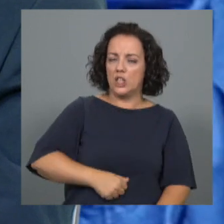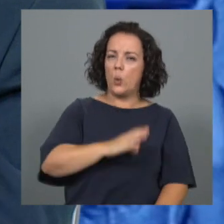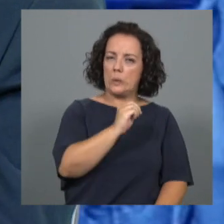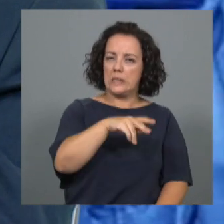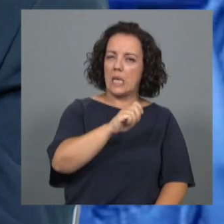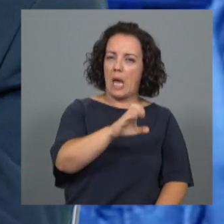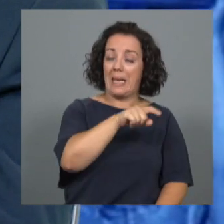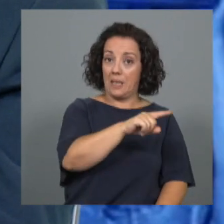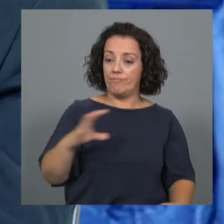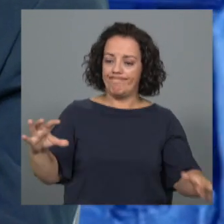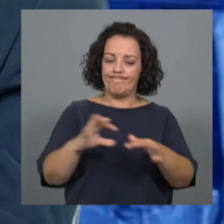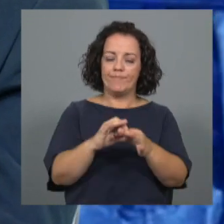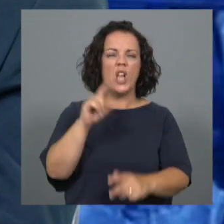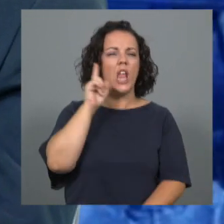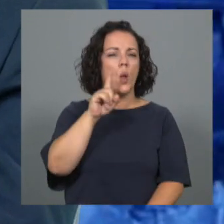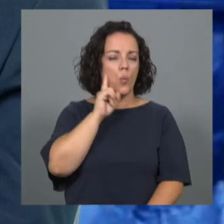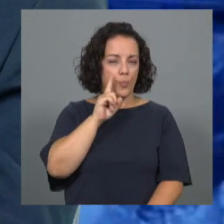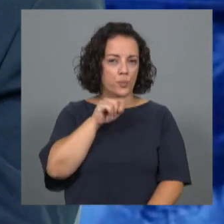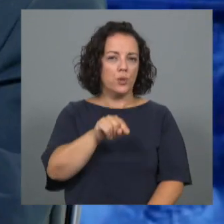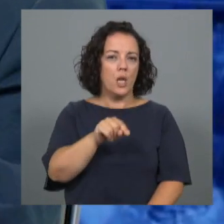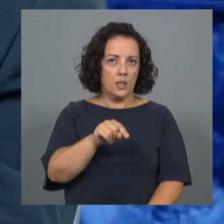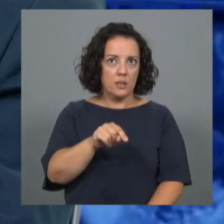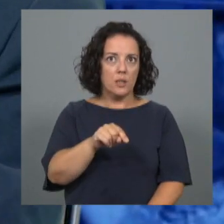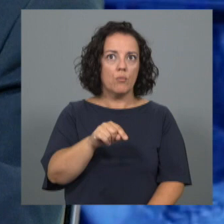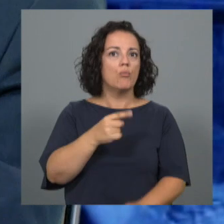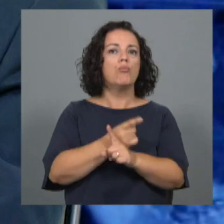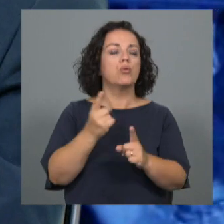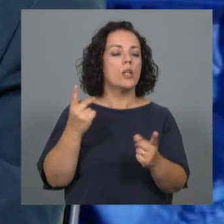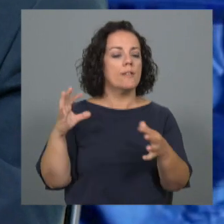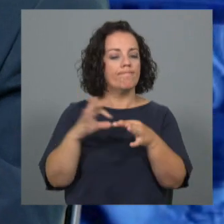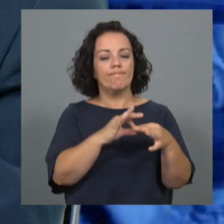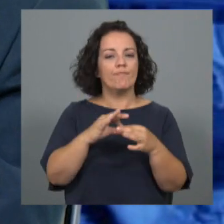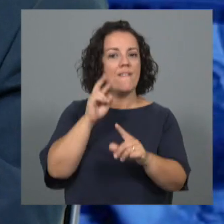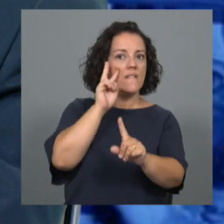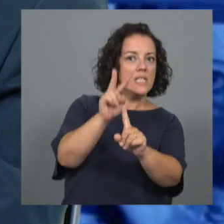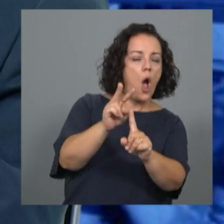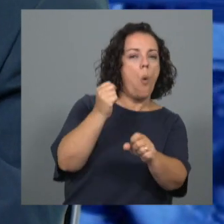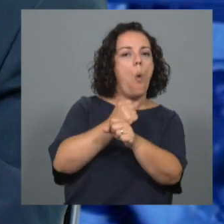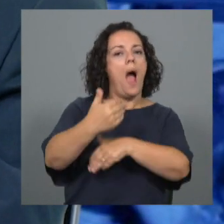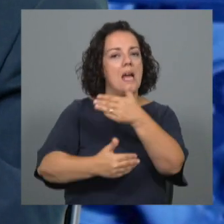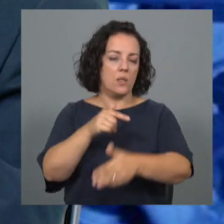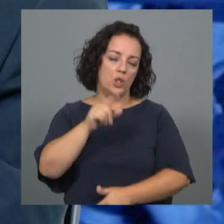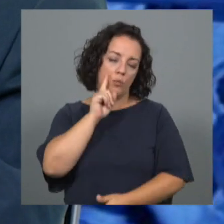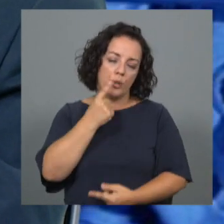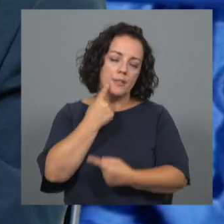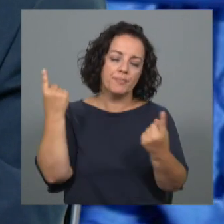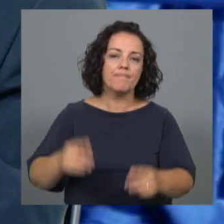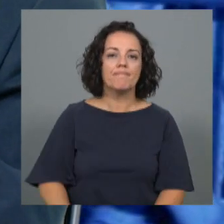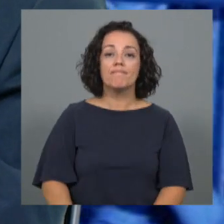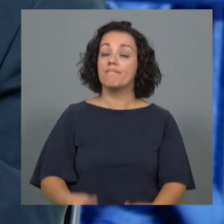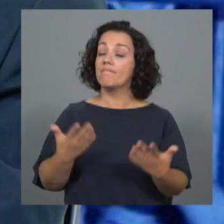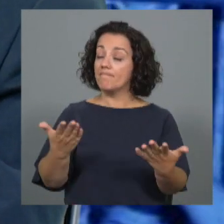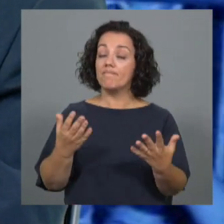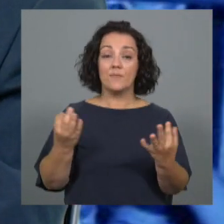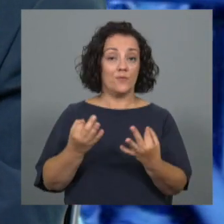muito importante esta cumplicidade na visão e na ação. E é bom salientarmos também isto. Sem dúvida. Sim,